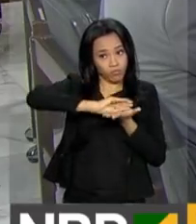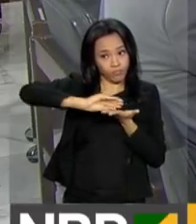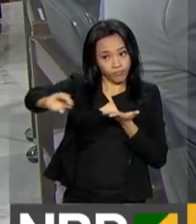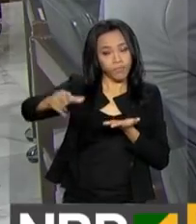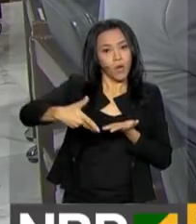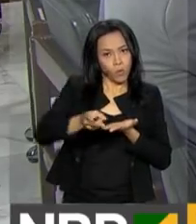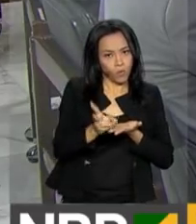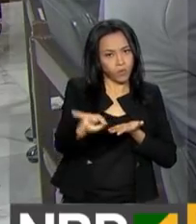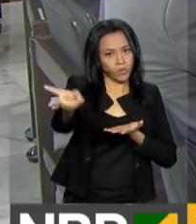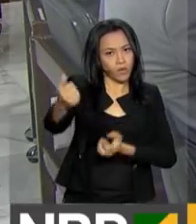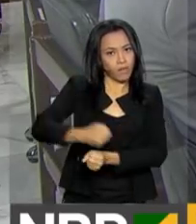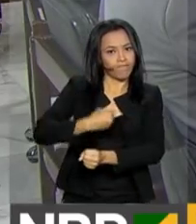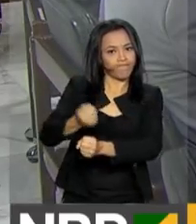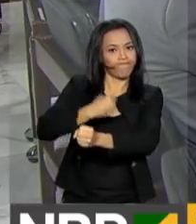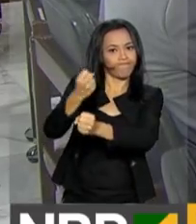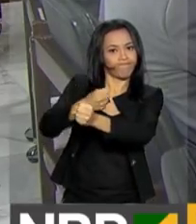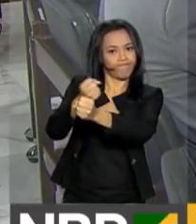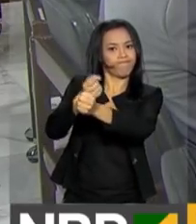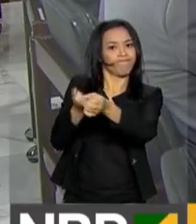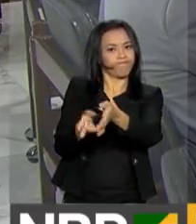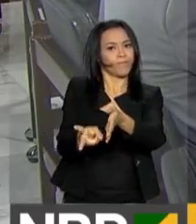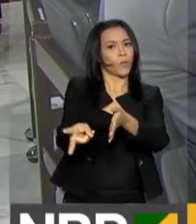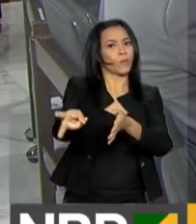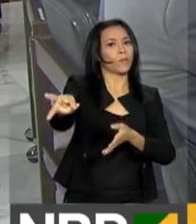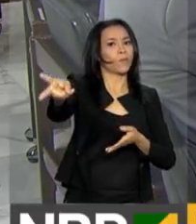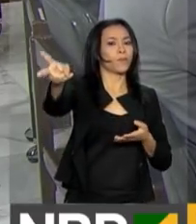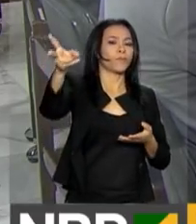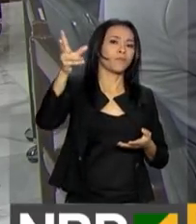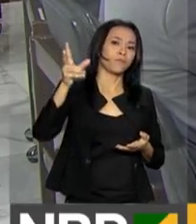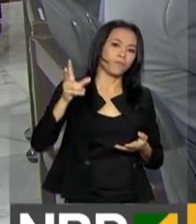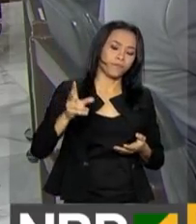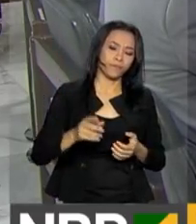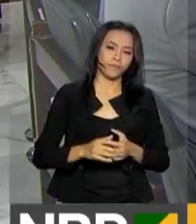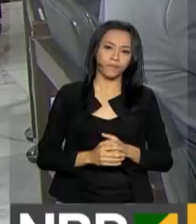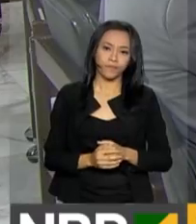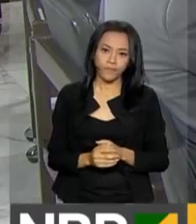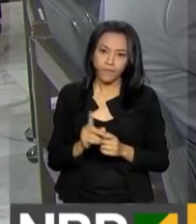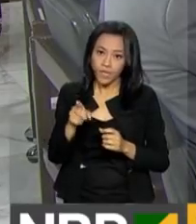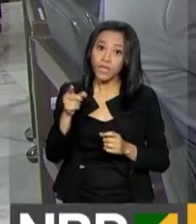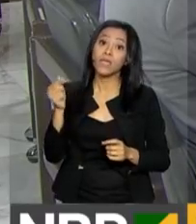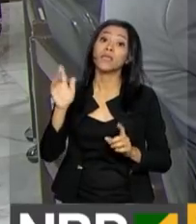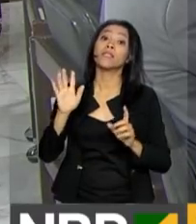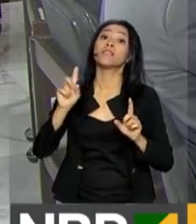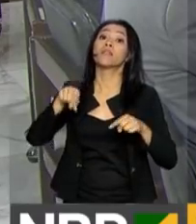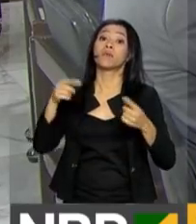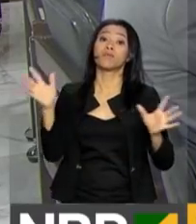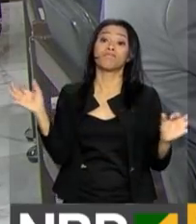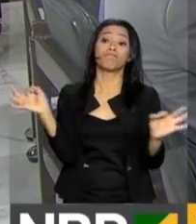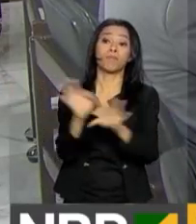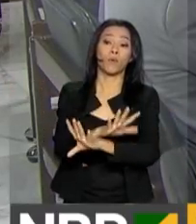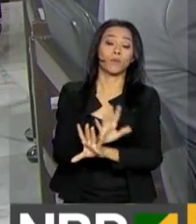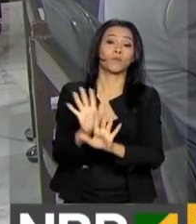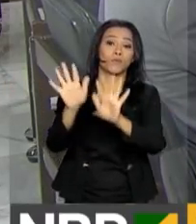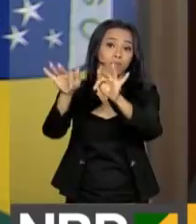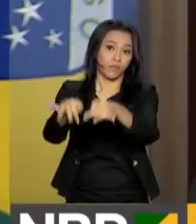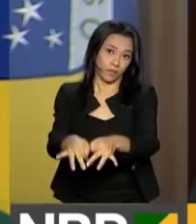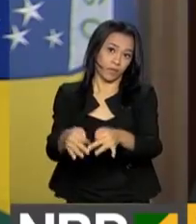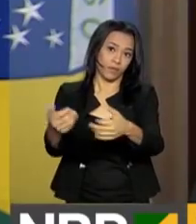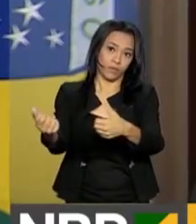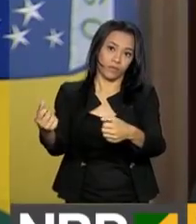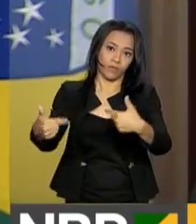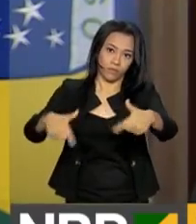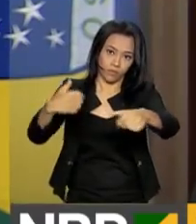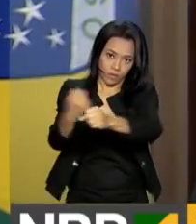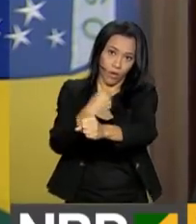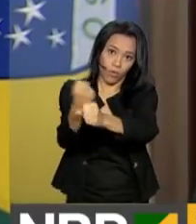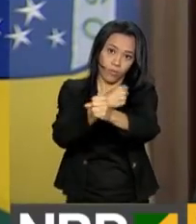pudéssemos para que pudéssemos é concluir a transposição como